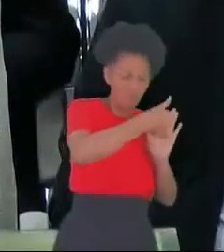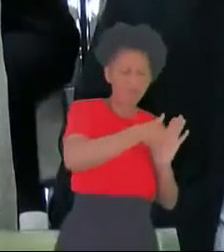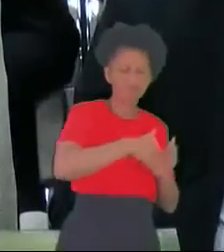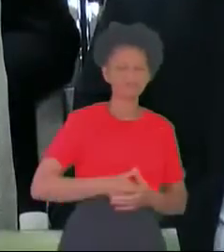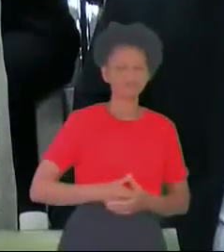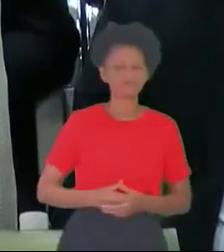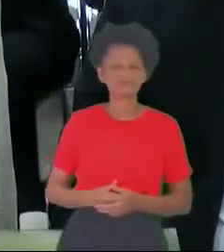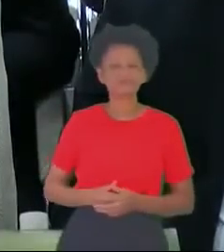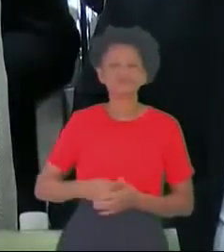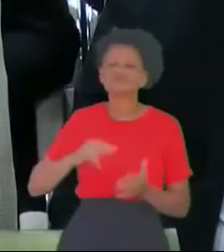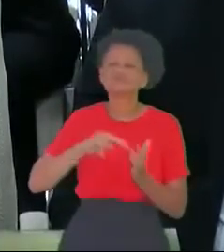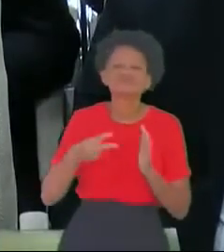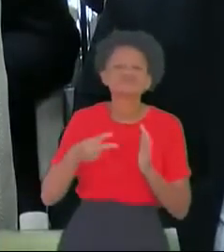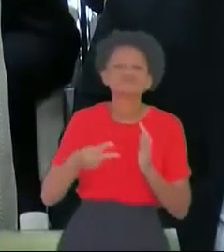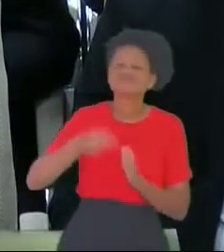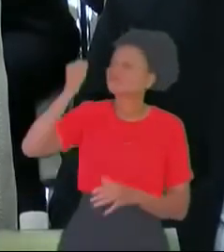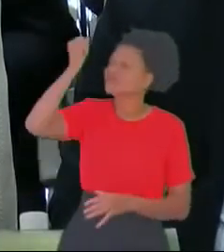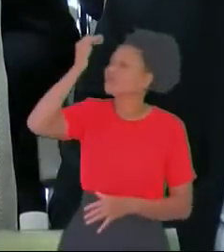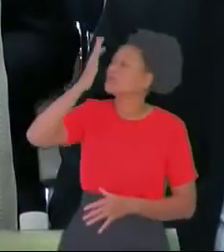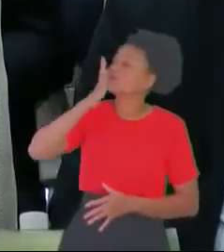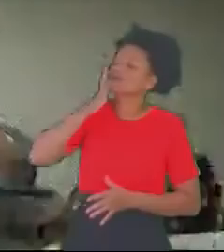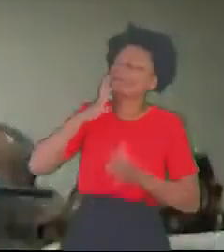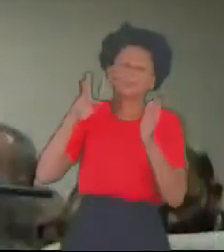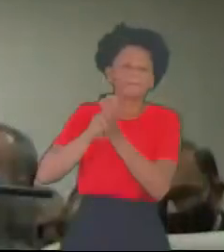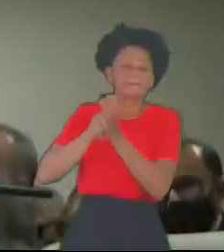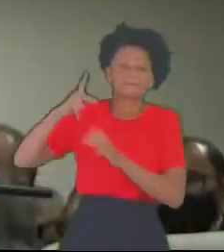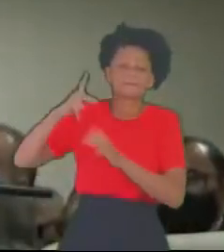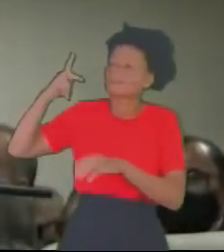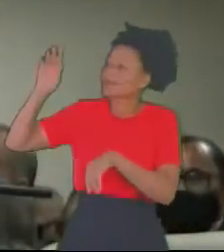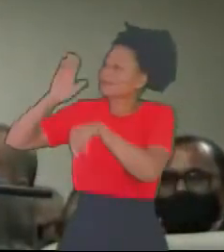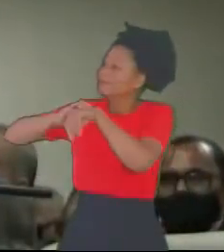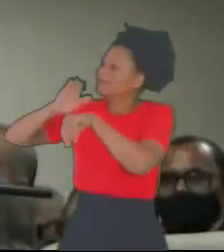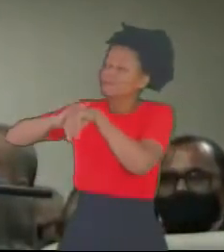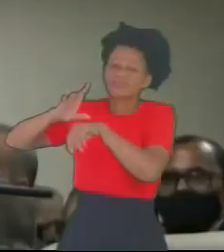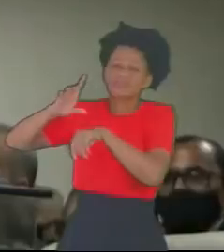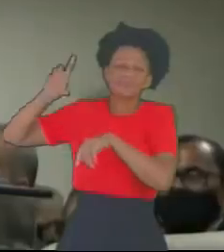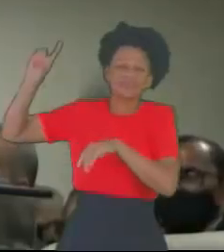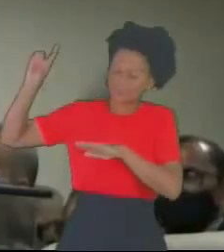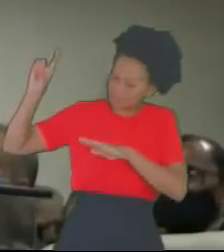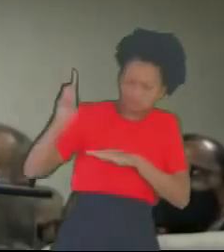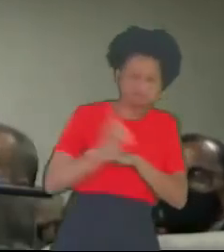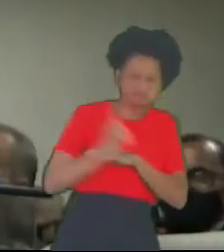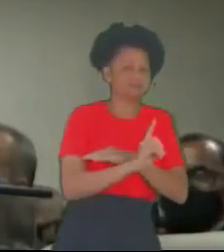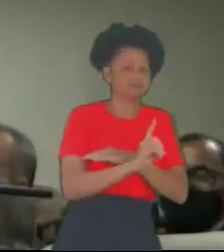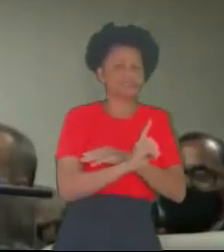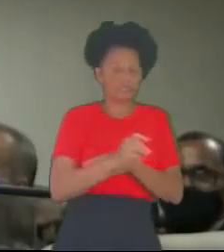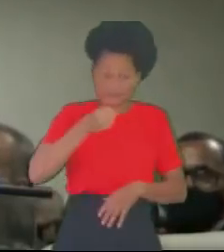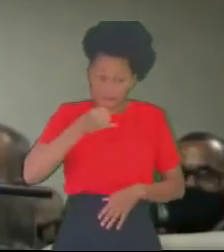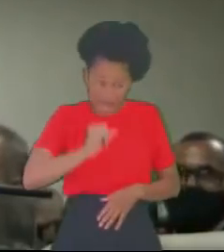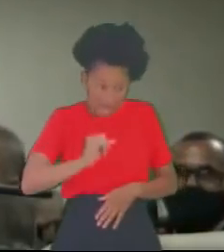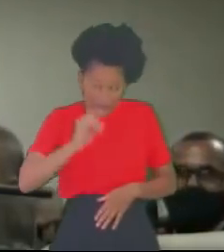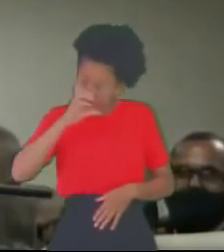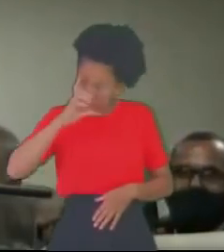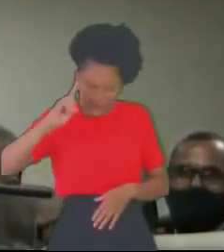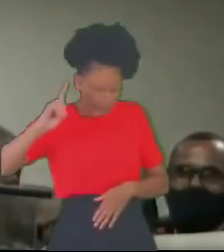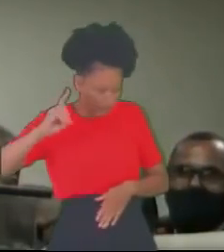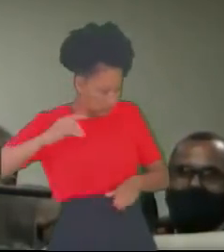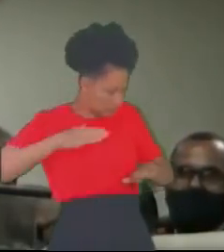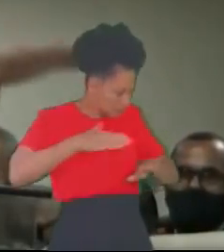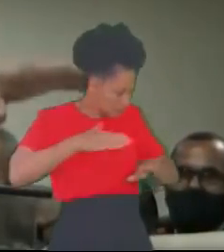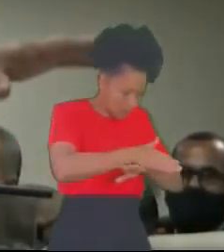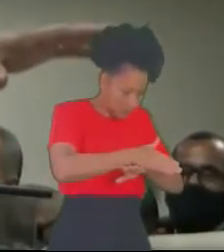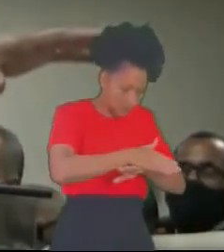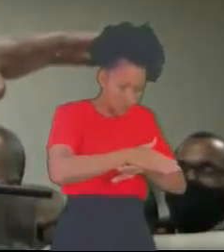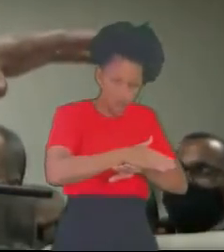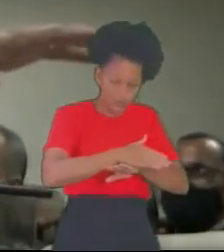Isso fala da graça preveniente, isso fala de uma invasão divina. Se Deus não invadir, o coração vai